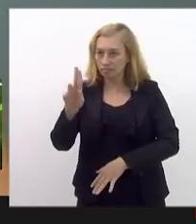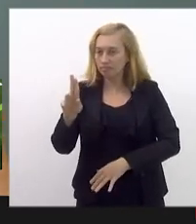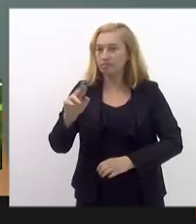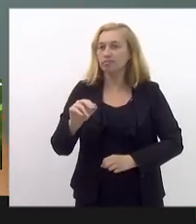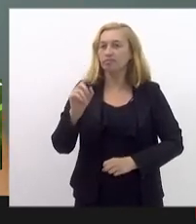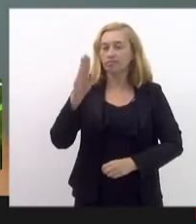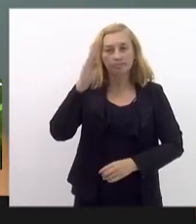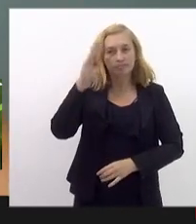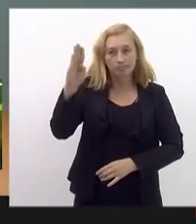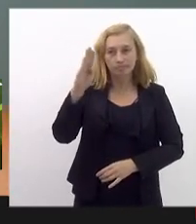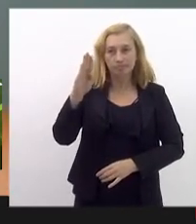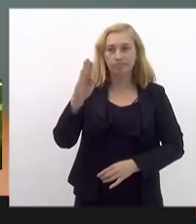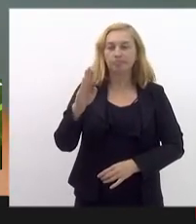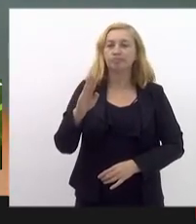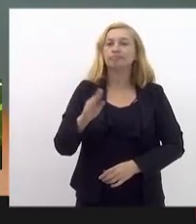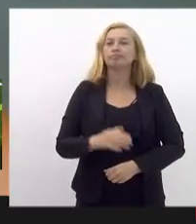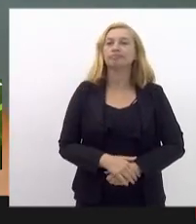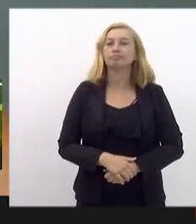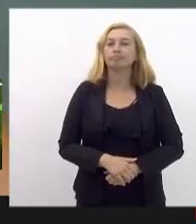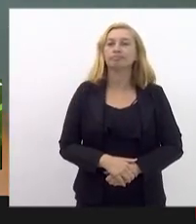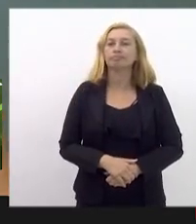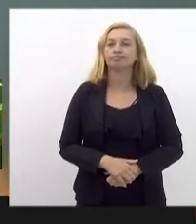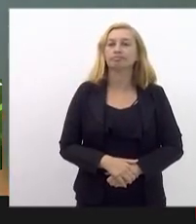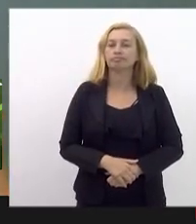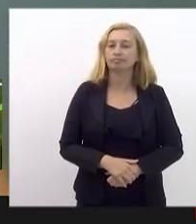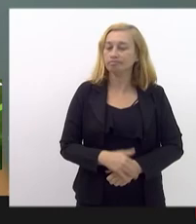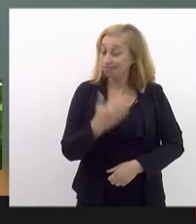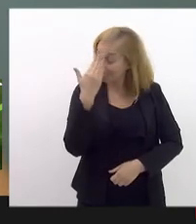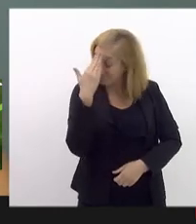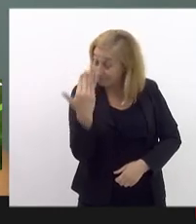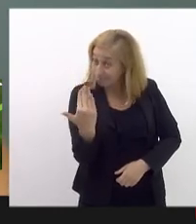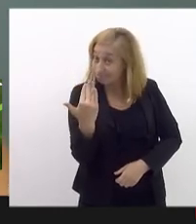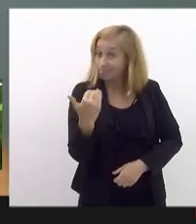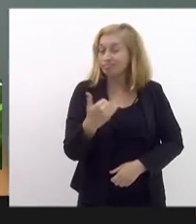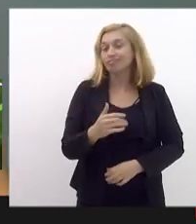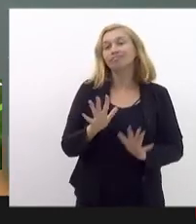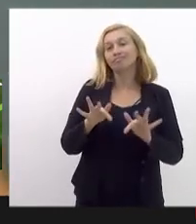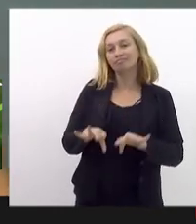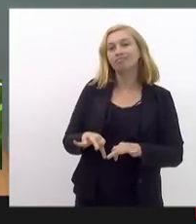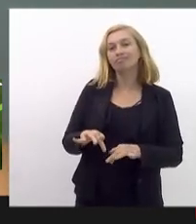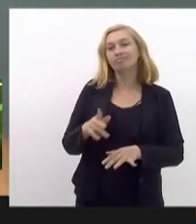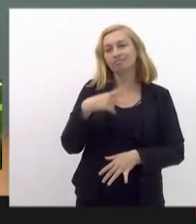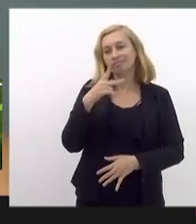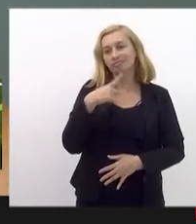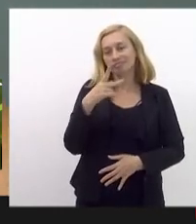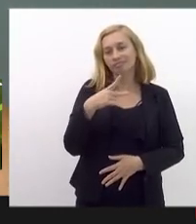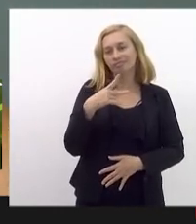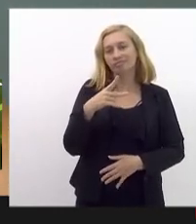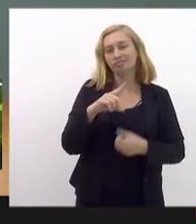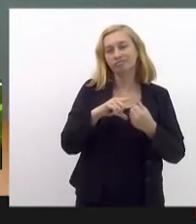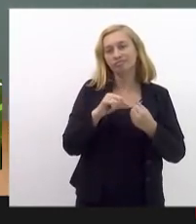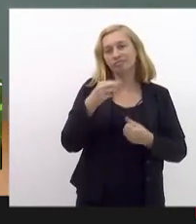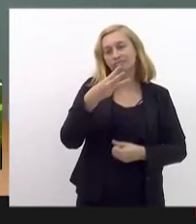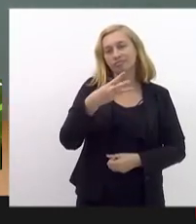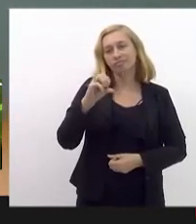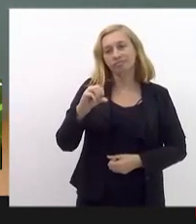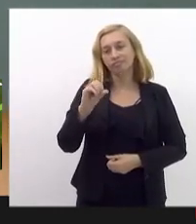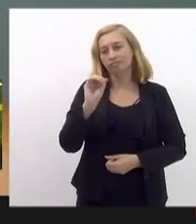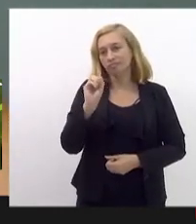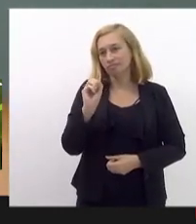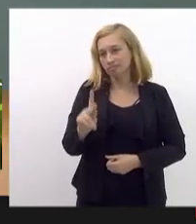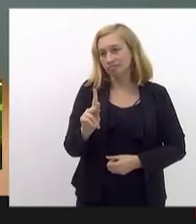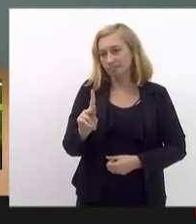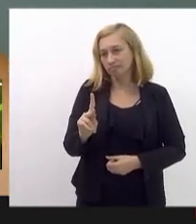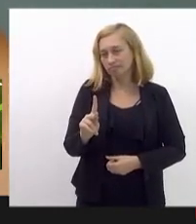é primordial, porque assim aconteceu no mundo inteiro, né? Então, queria agradecer e finalizar só falando que o artigo 39 acho que está ok, talvez a